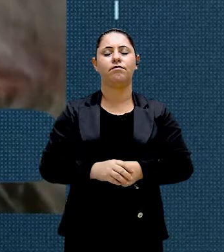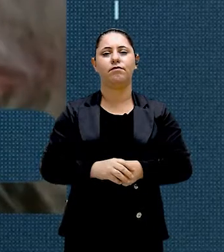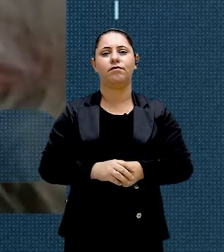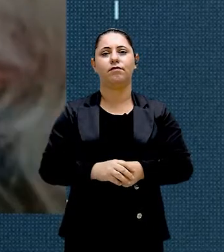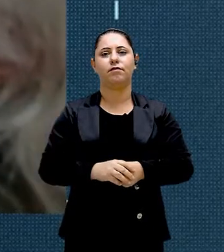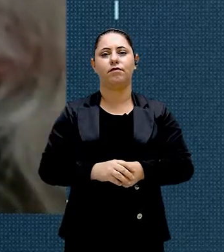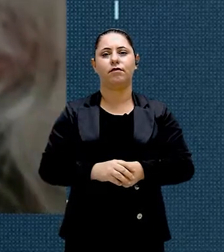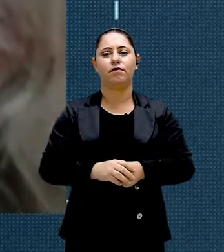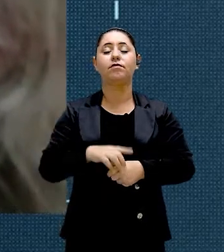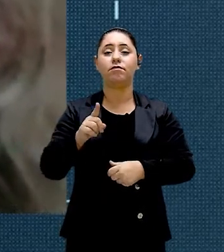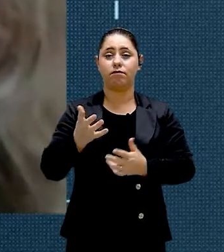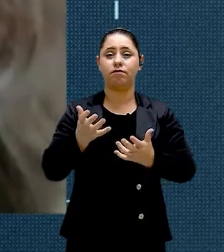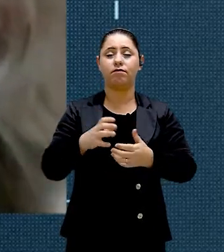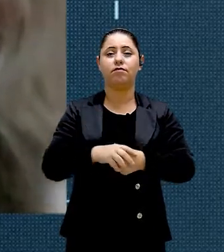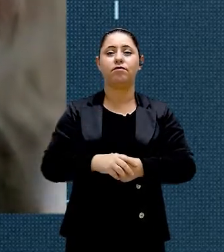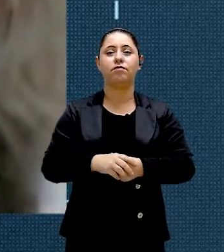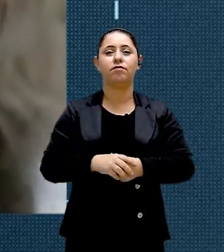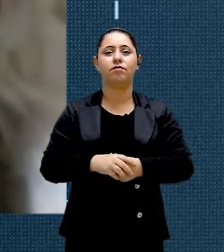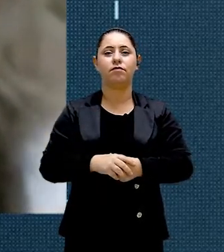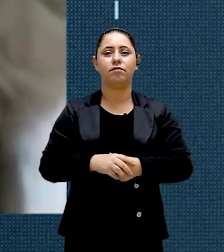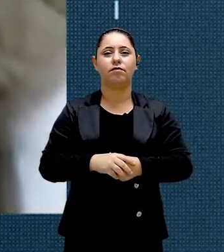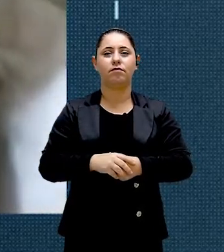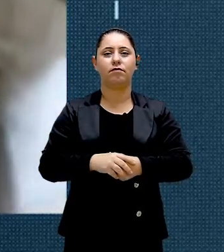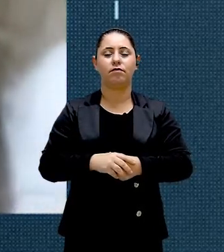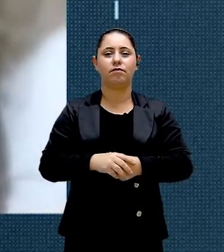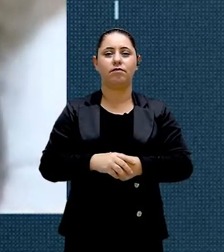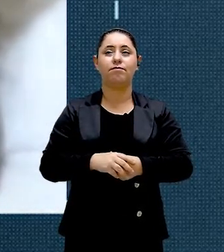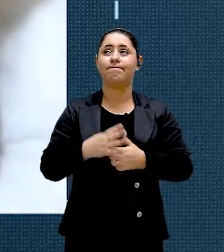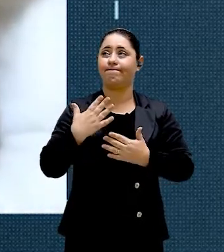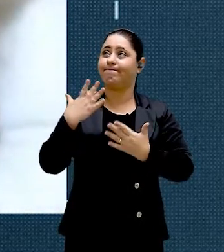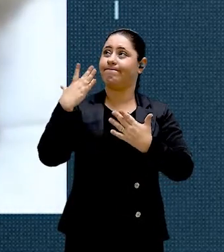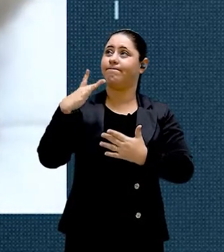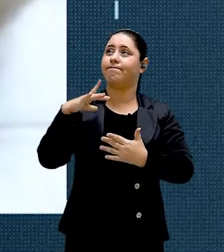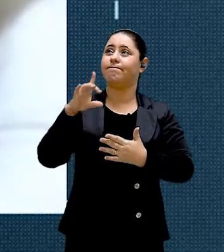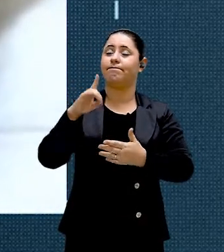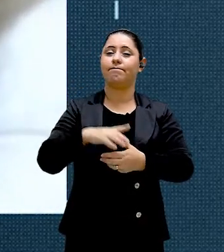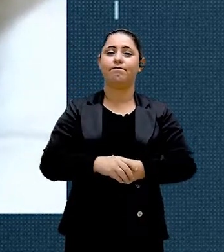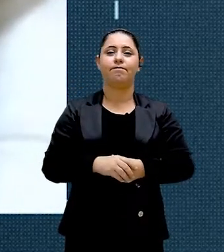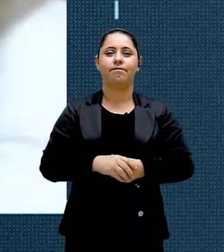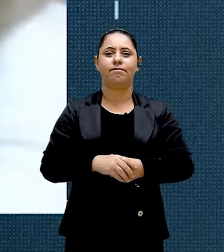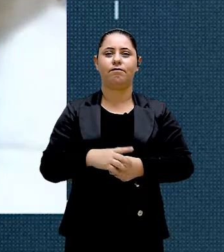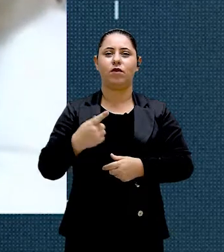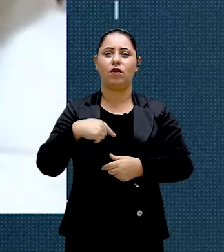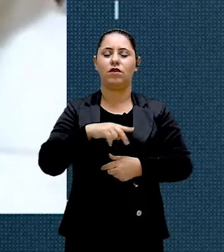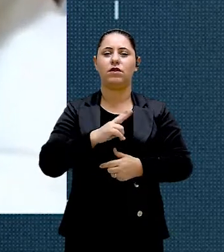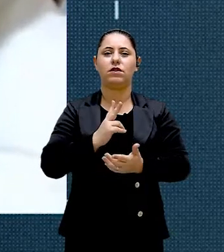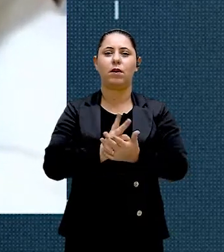assim? Graças a Deus. A gente sempre se deu tão bem.